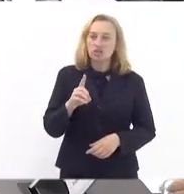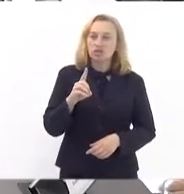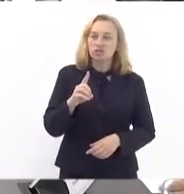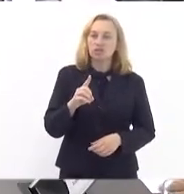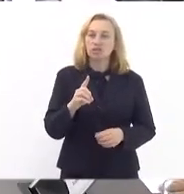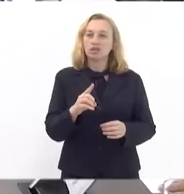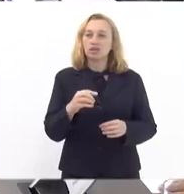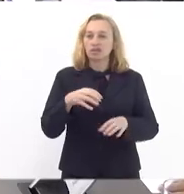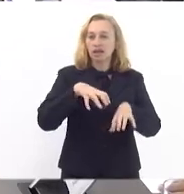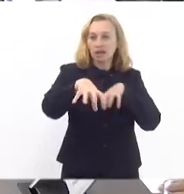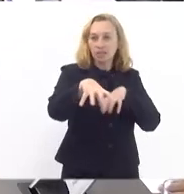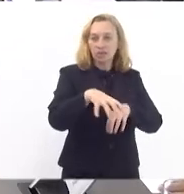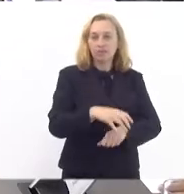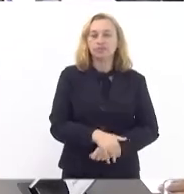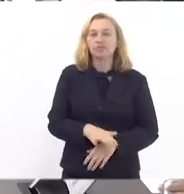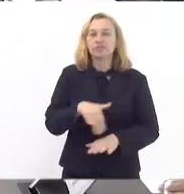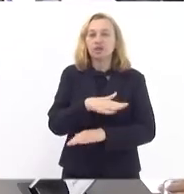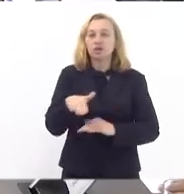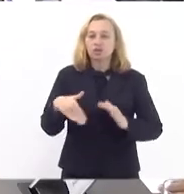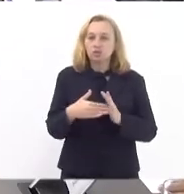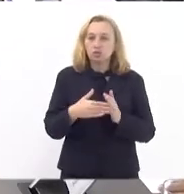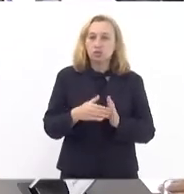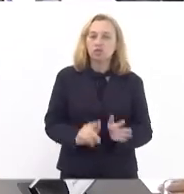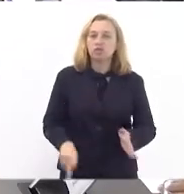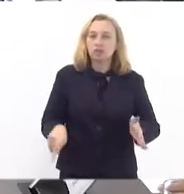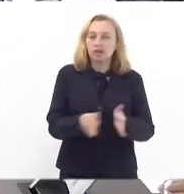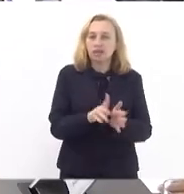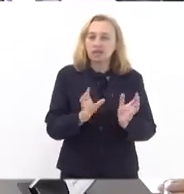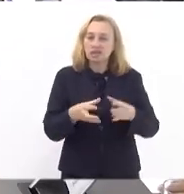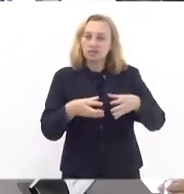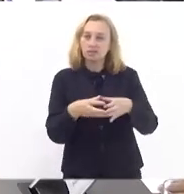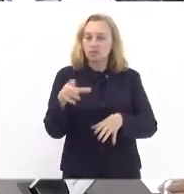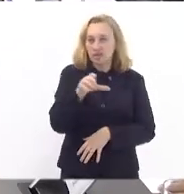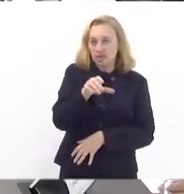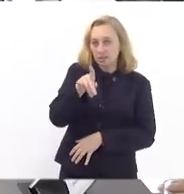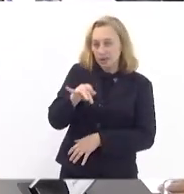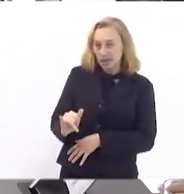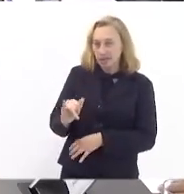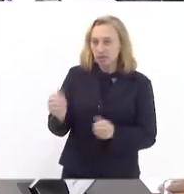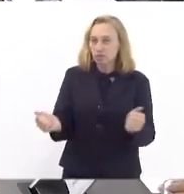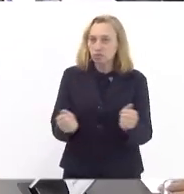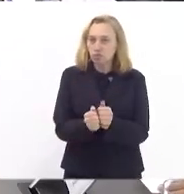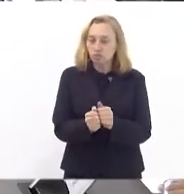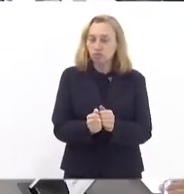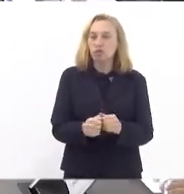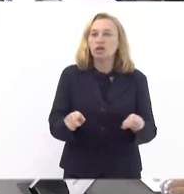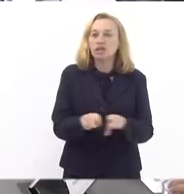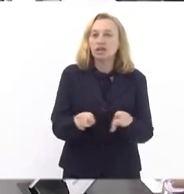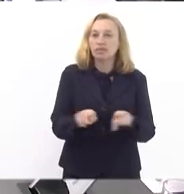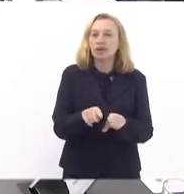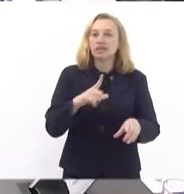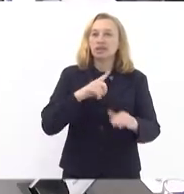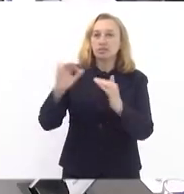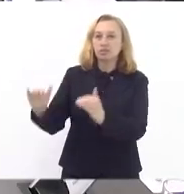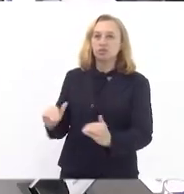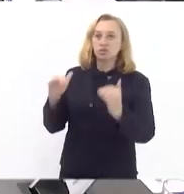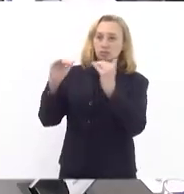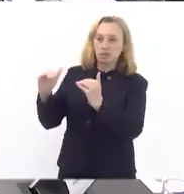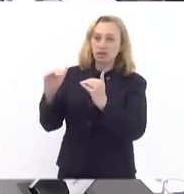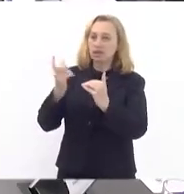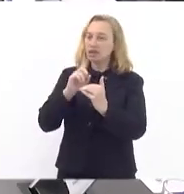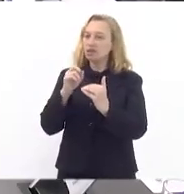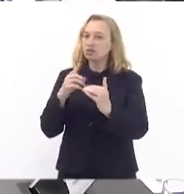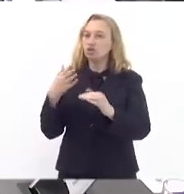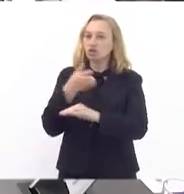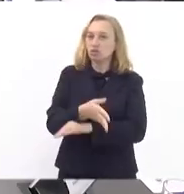remotamente então todos os membros da CPI efetivo estão presentes e nós temos também o suplente ainda não